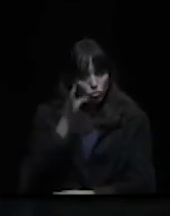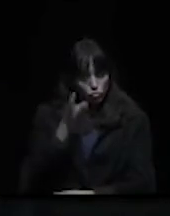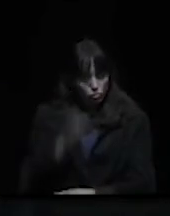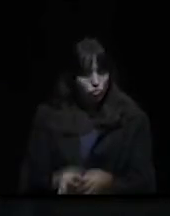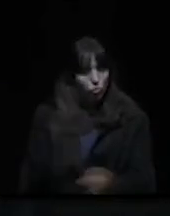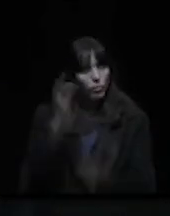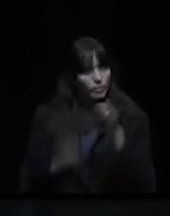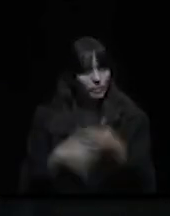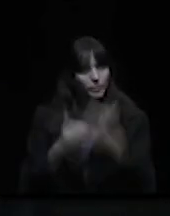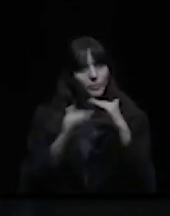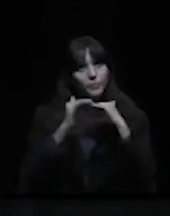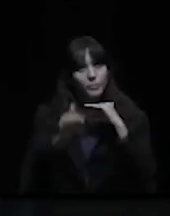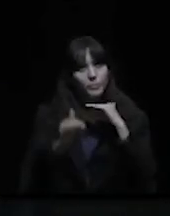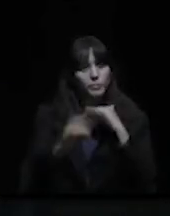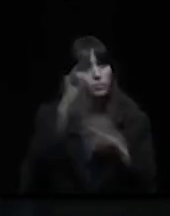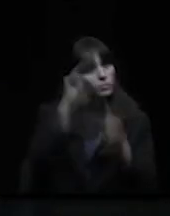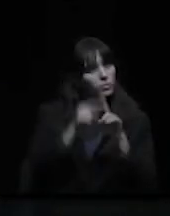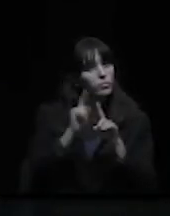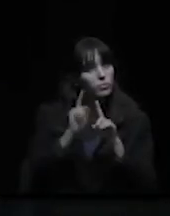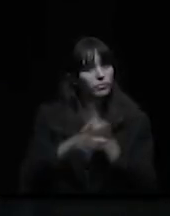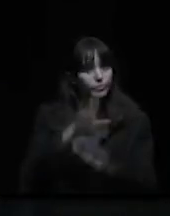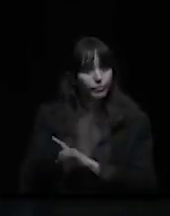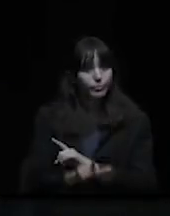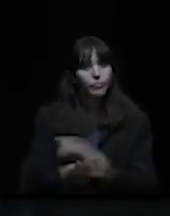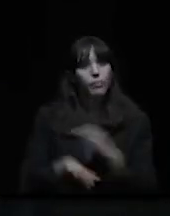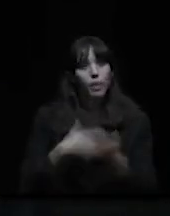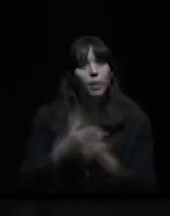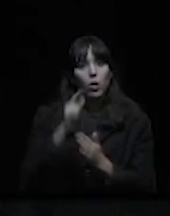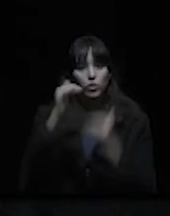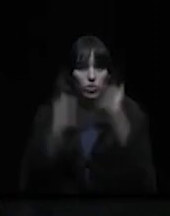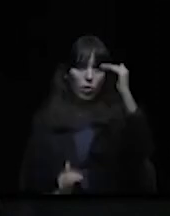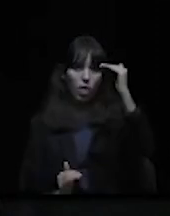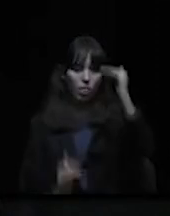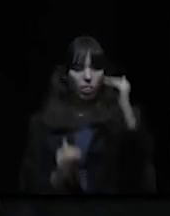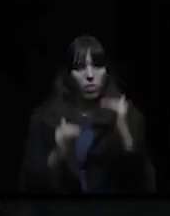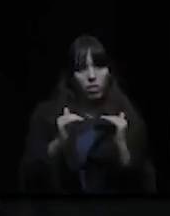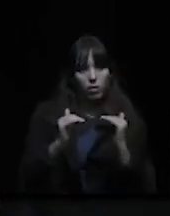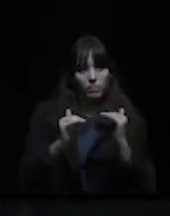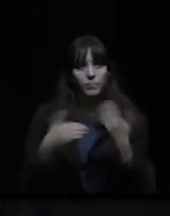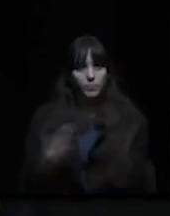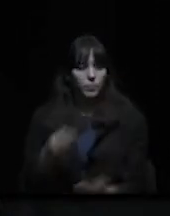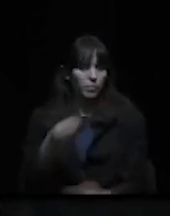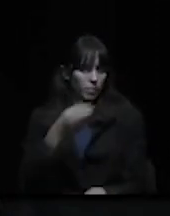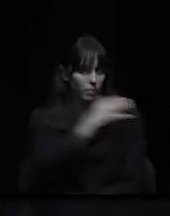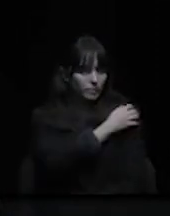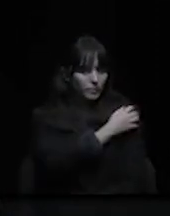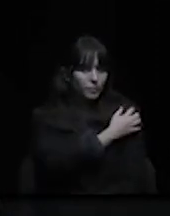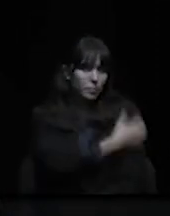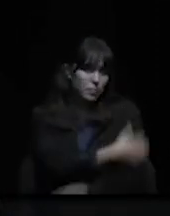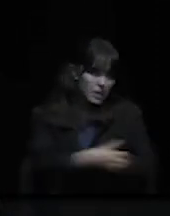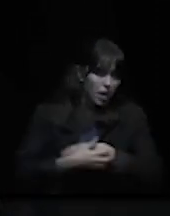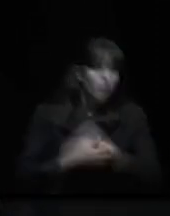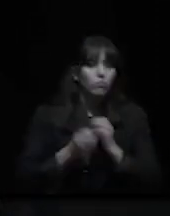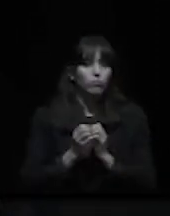que garantam que Lisboa reduz a desigualdade entre os seus municípios. Numa altura em que temos um aumento da pobreza em Lisboa, das pessoas em situação